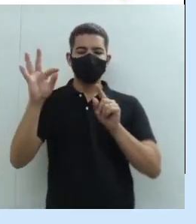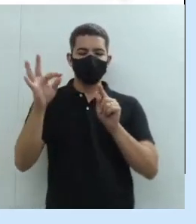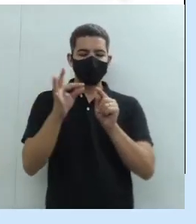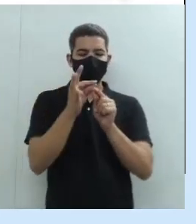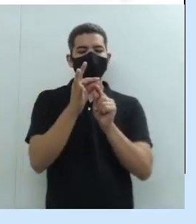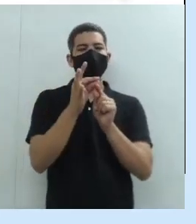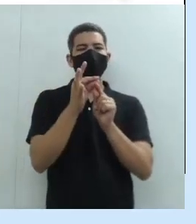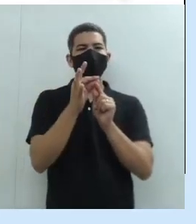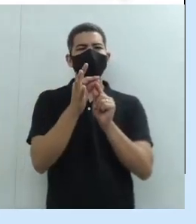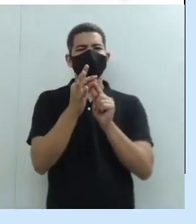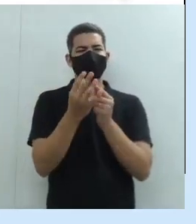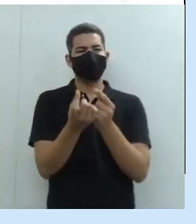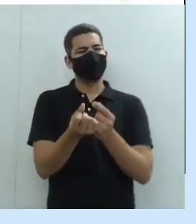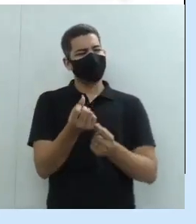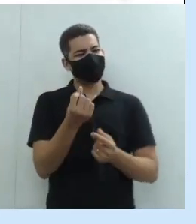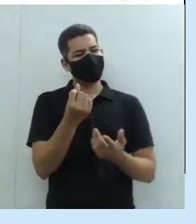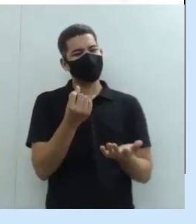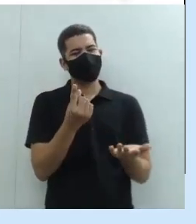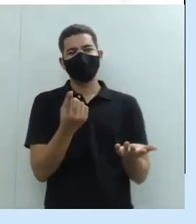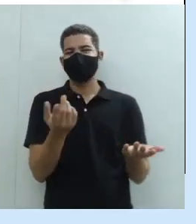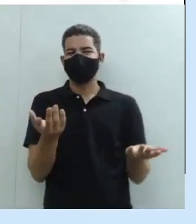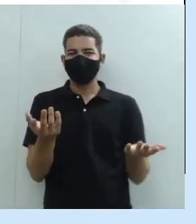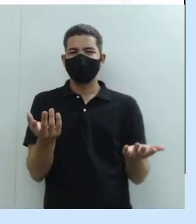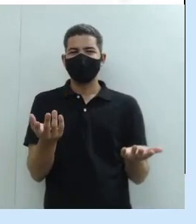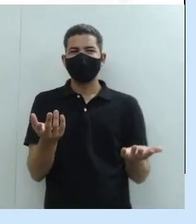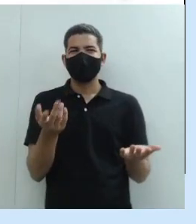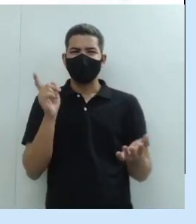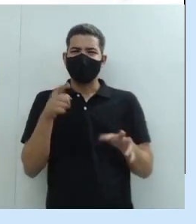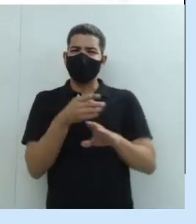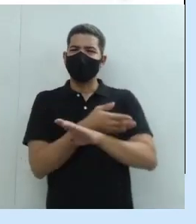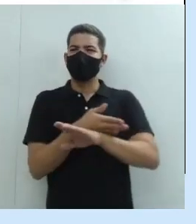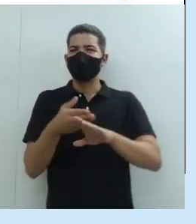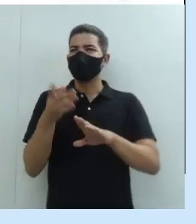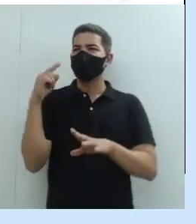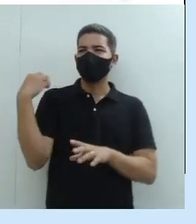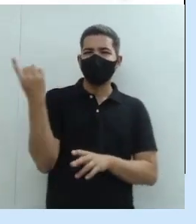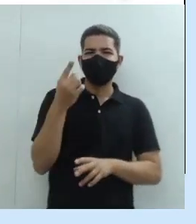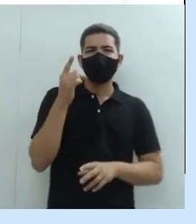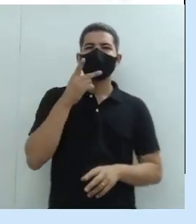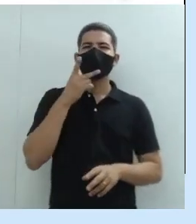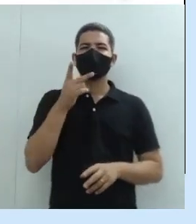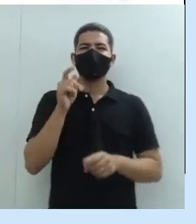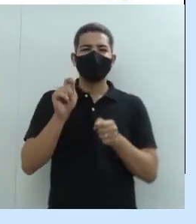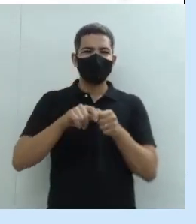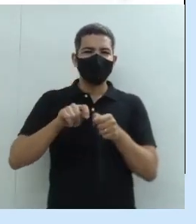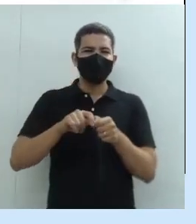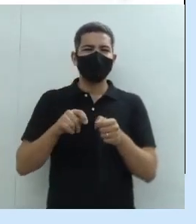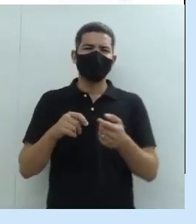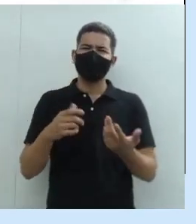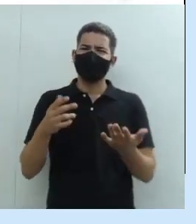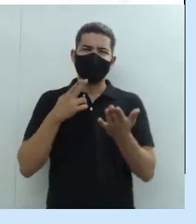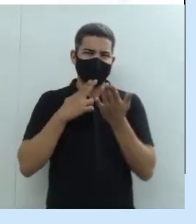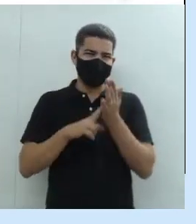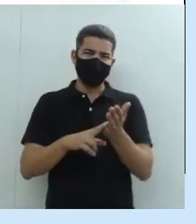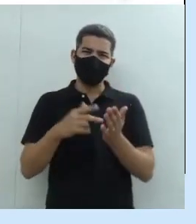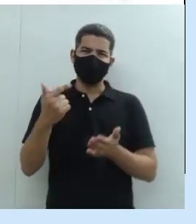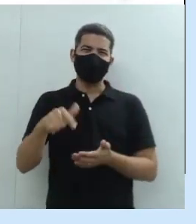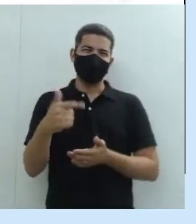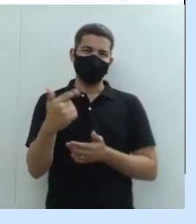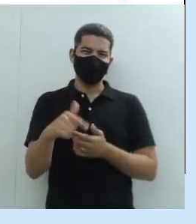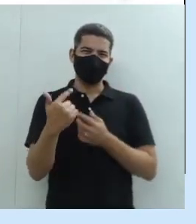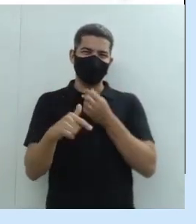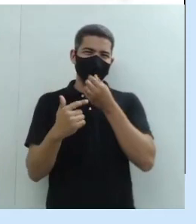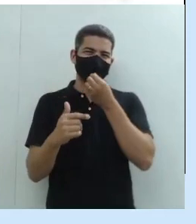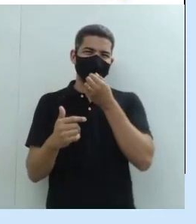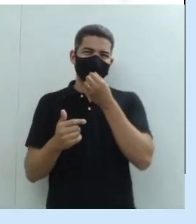passasse a linha pelo buraco da agulha, que não é algo comum de se fazer por uma carta, né? Não se faz isso